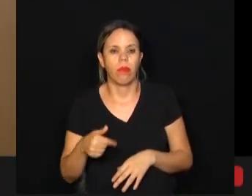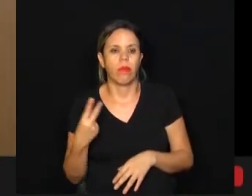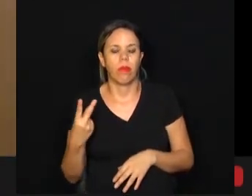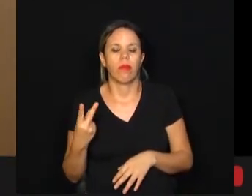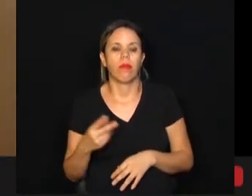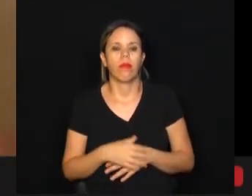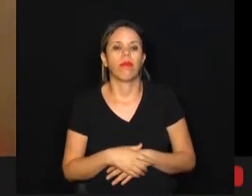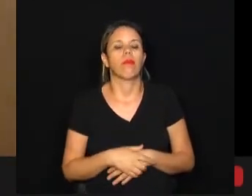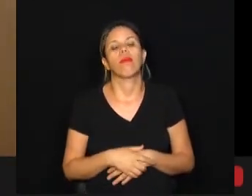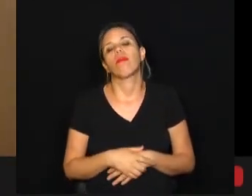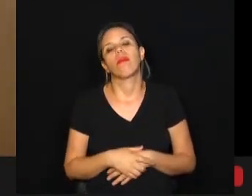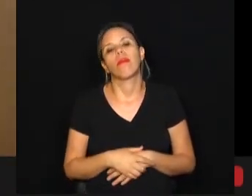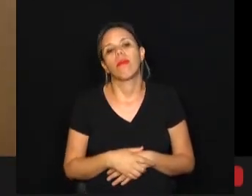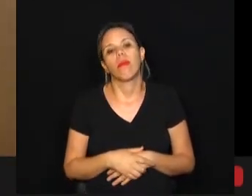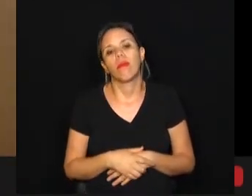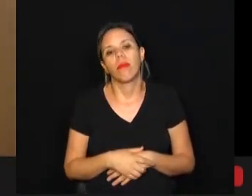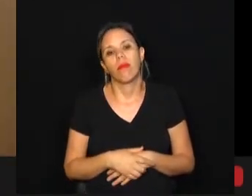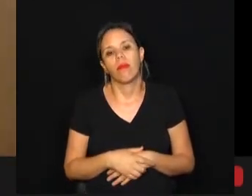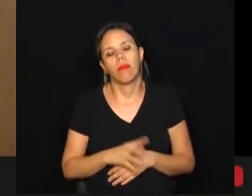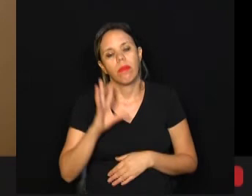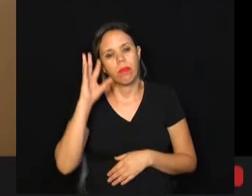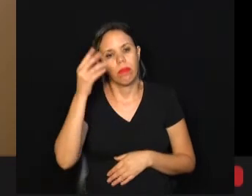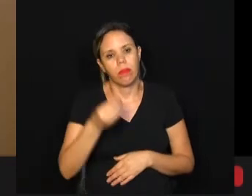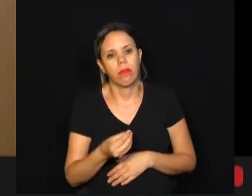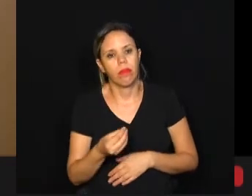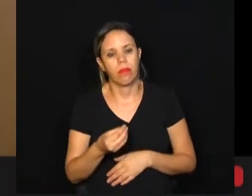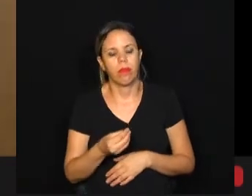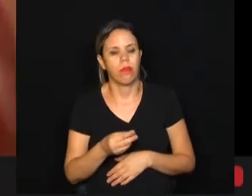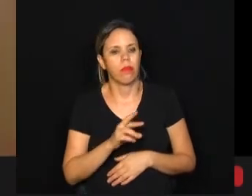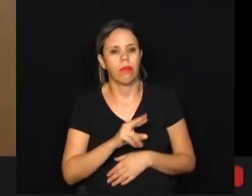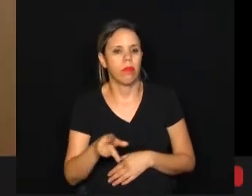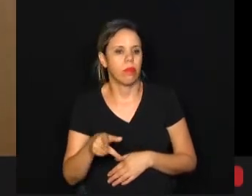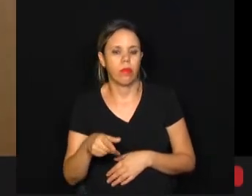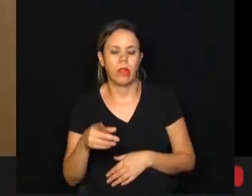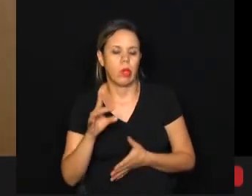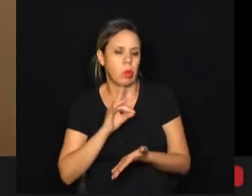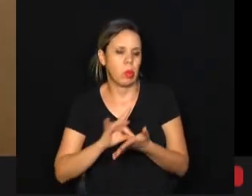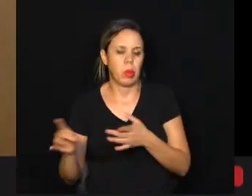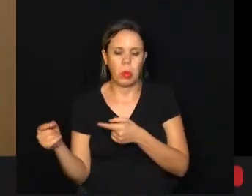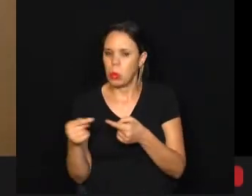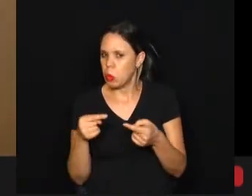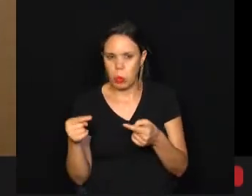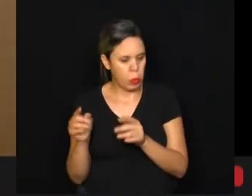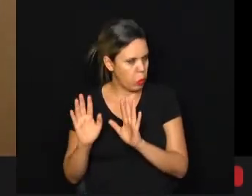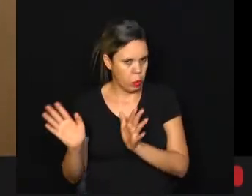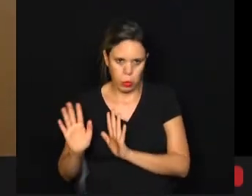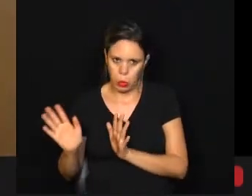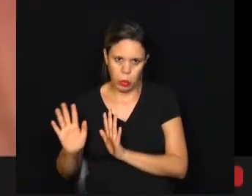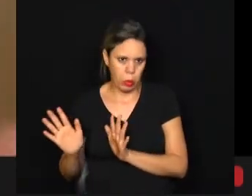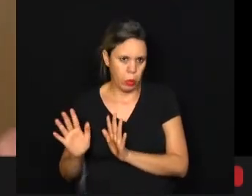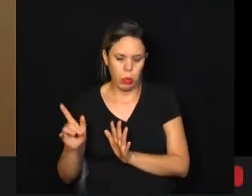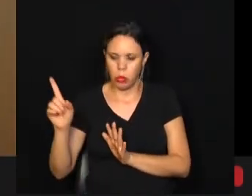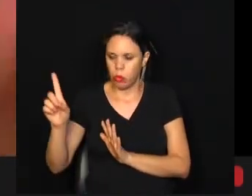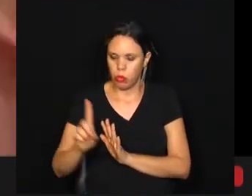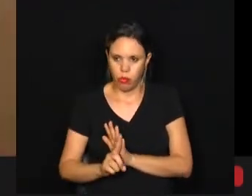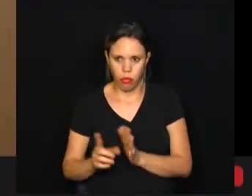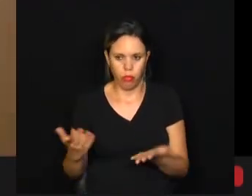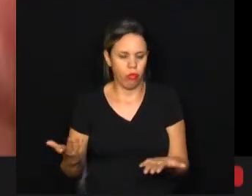valorar é compreendê-la não como uma inimiga, não como alguém que está chegando